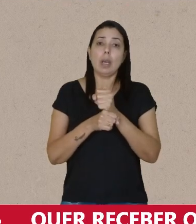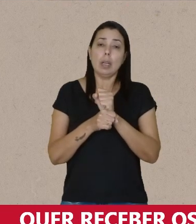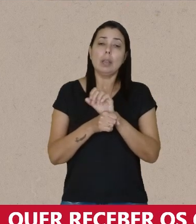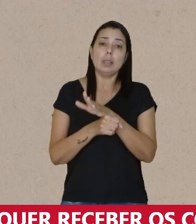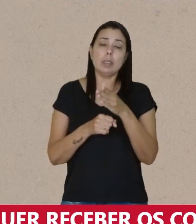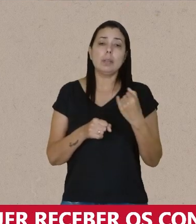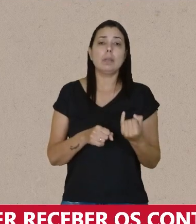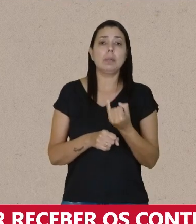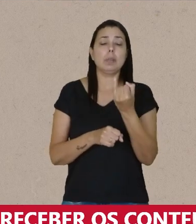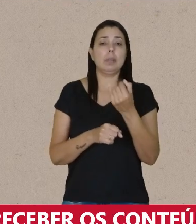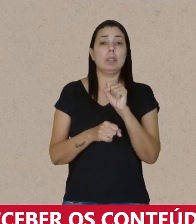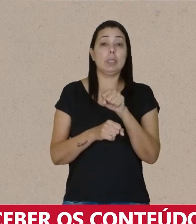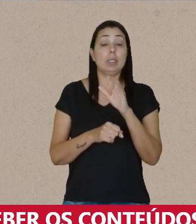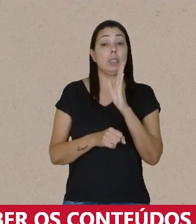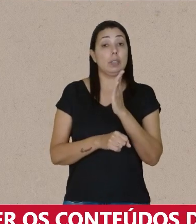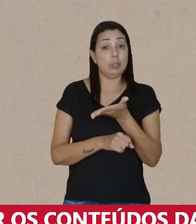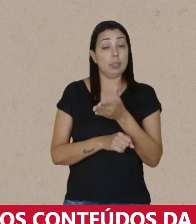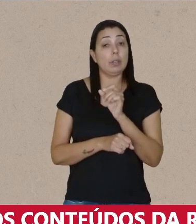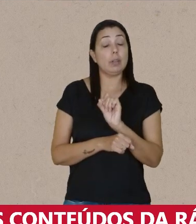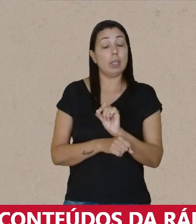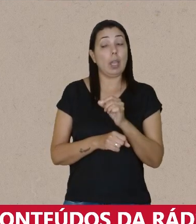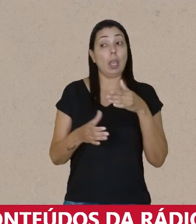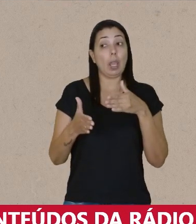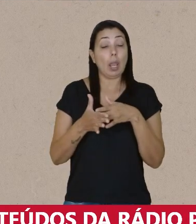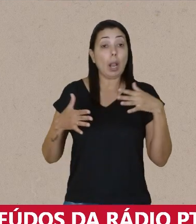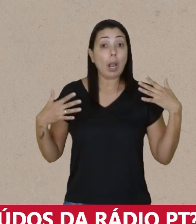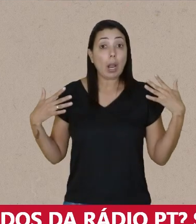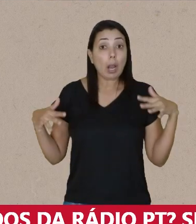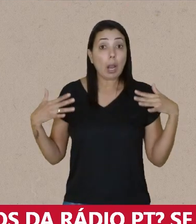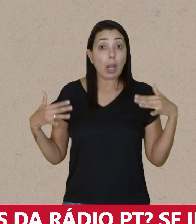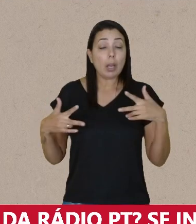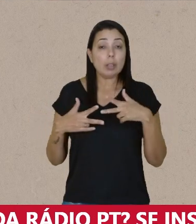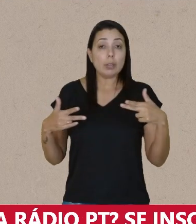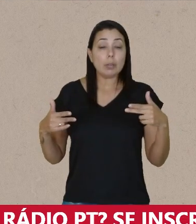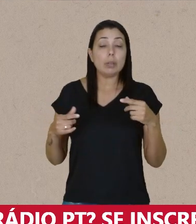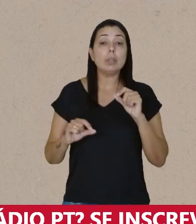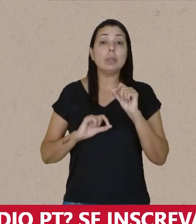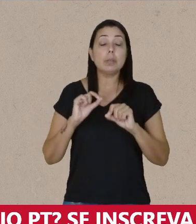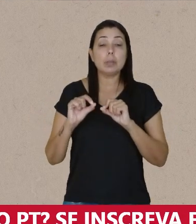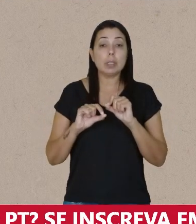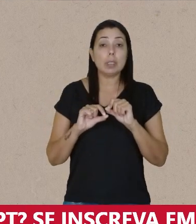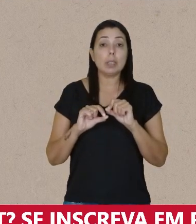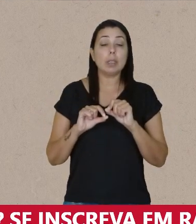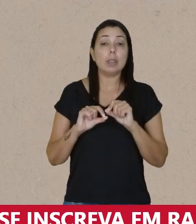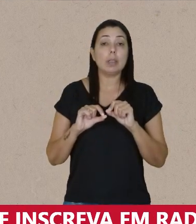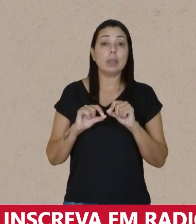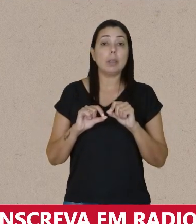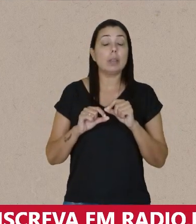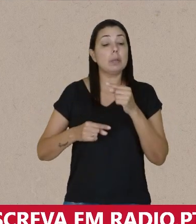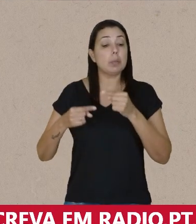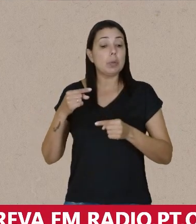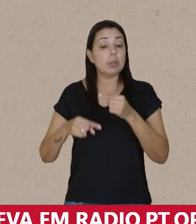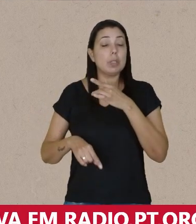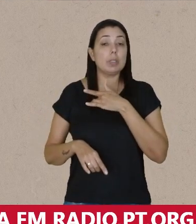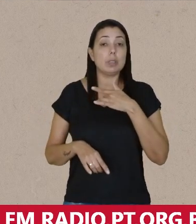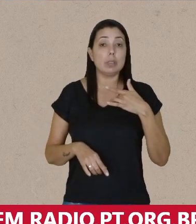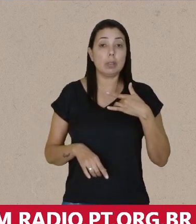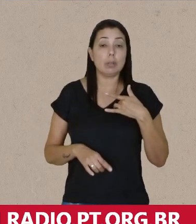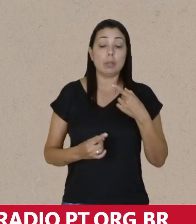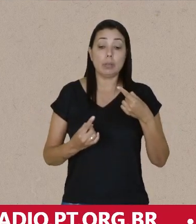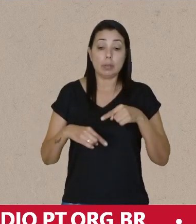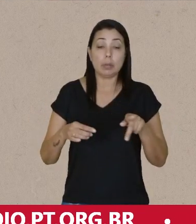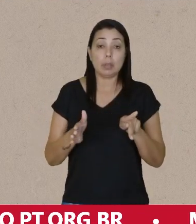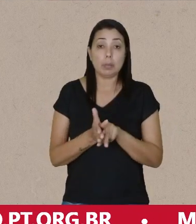questões importantíssimas que já impactaram de maneira substancial na condução da política de saúde para o enfrentamento